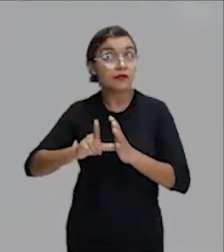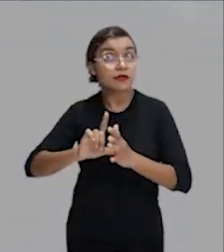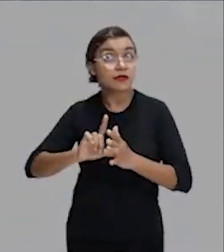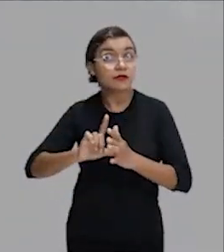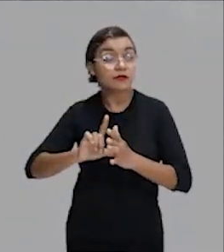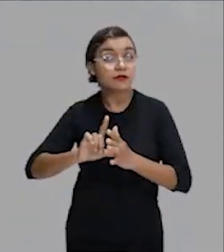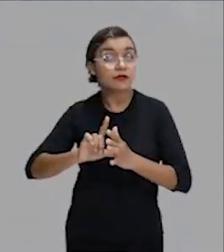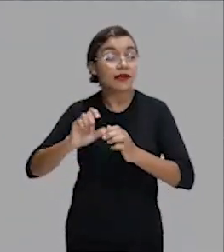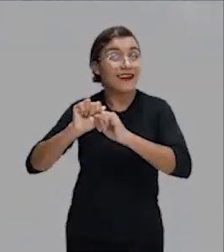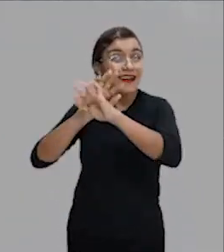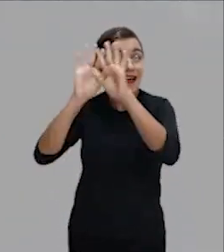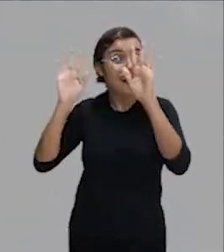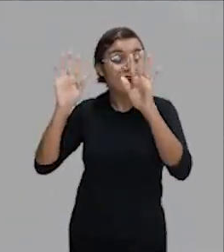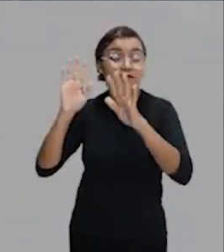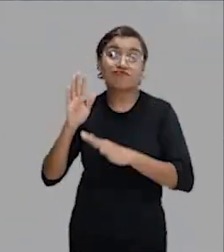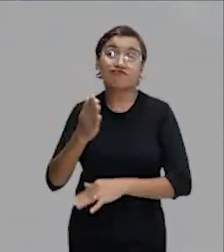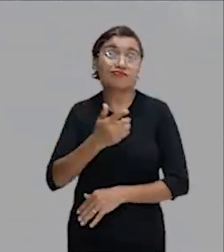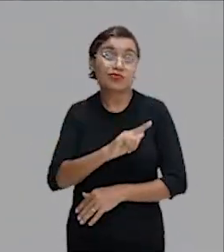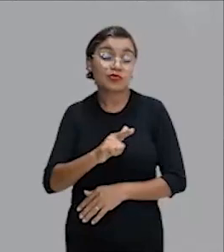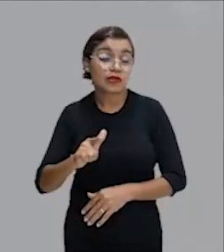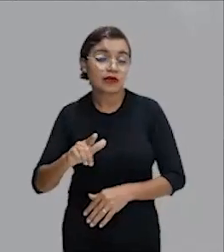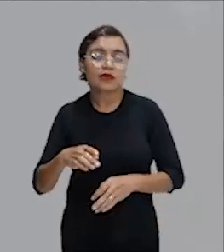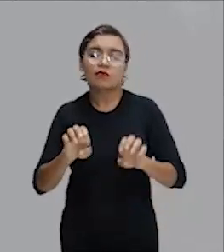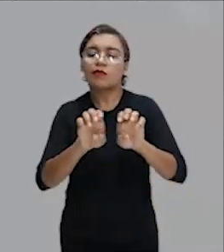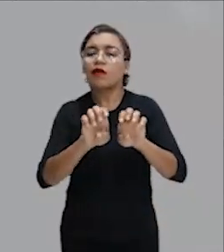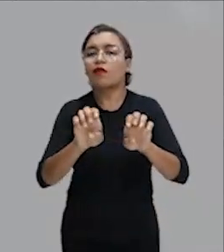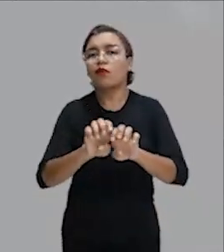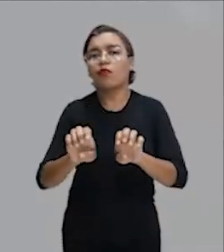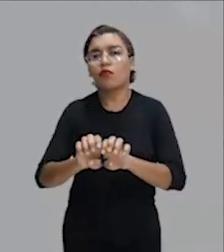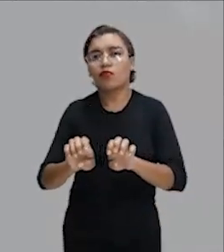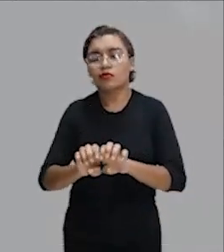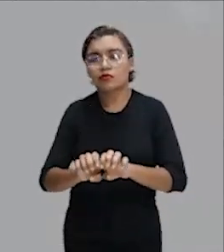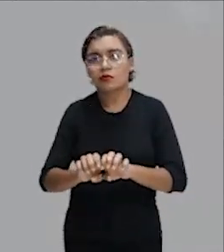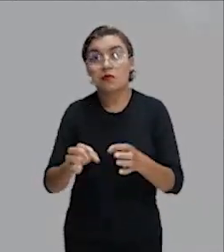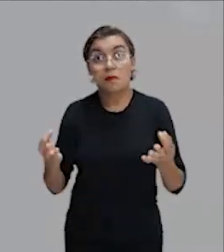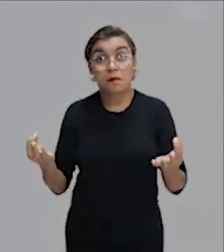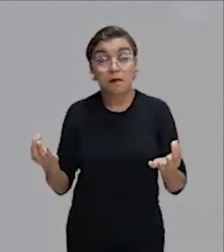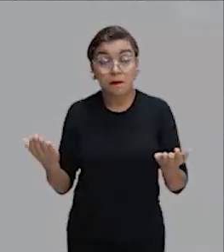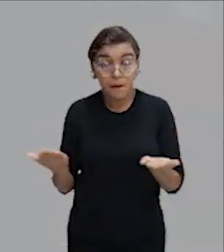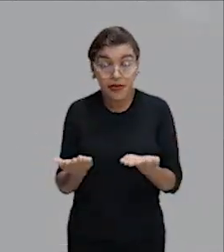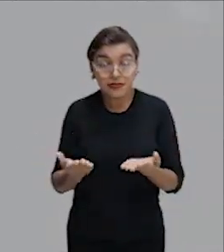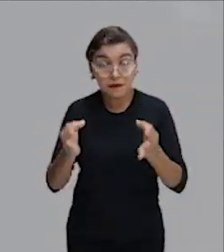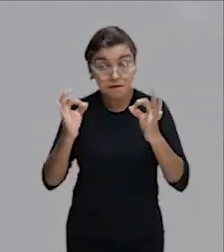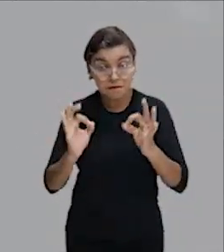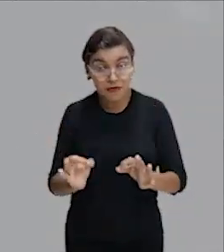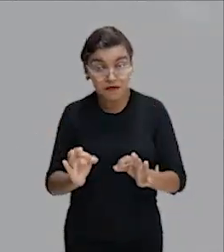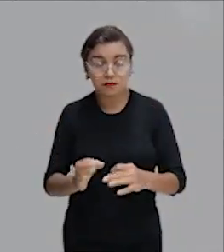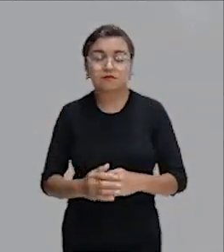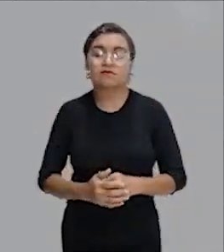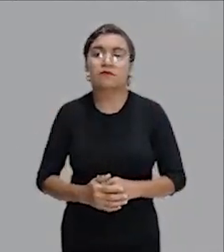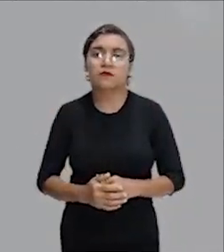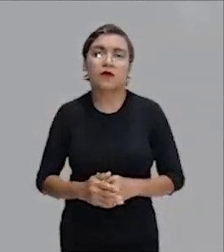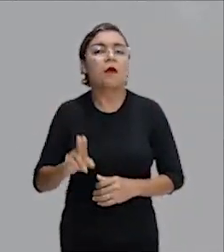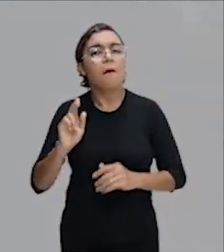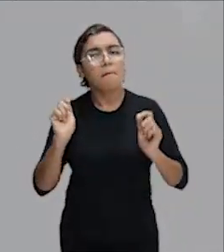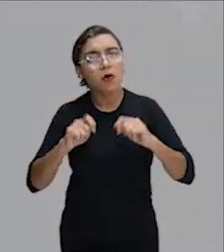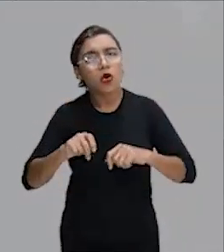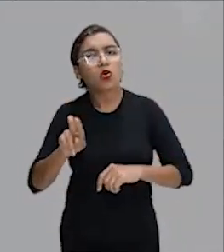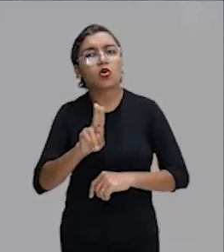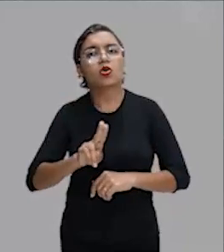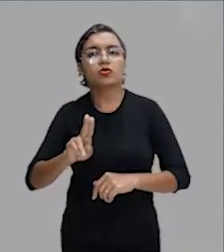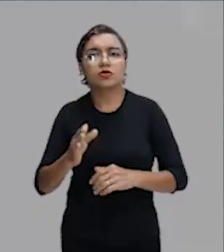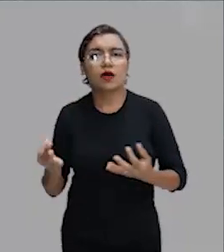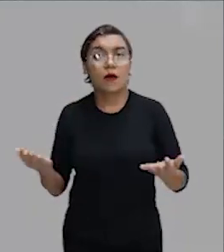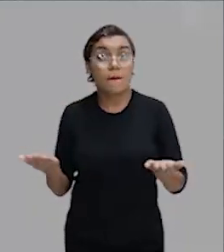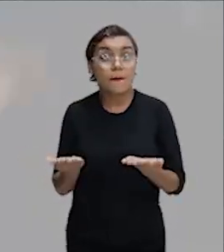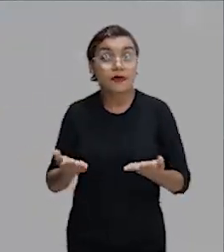falamos? Não está claro. Então, por isso que a construção é feita no presente perfeito. Ou você pode usar o presente perfeito para falar de uma